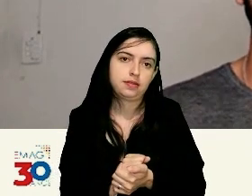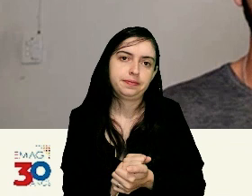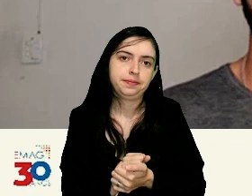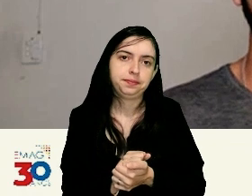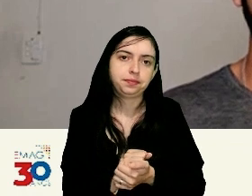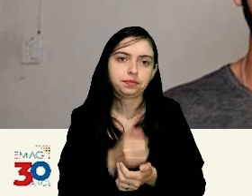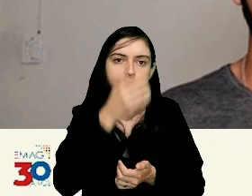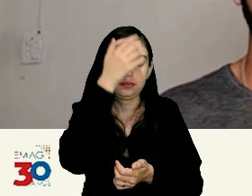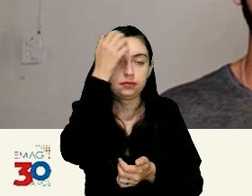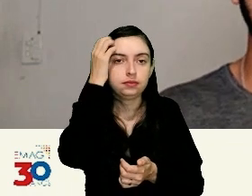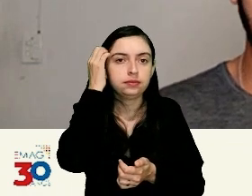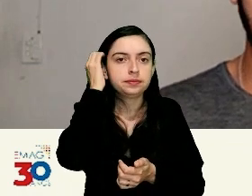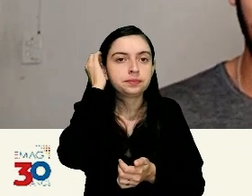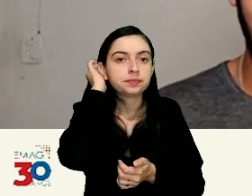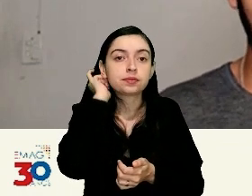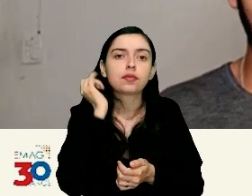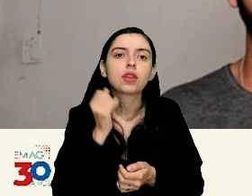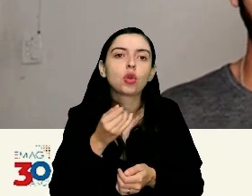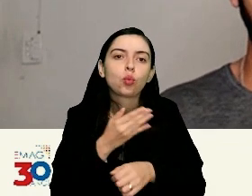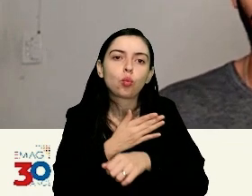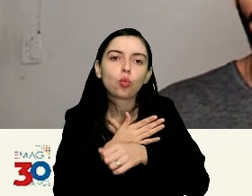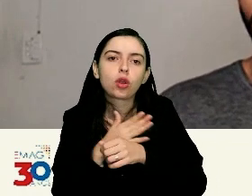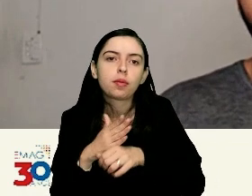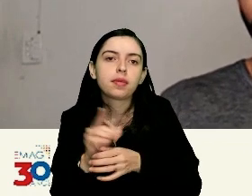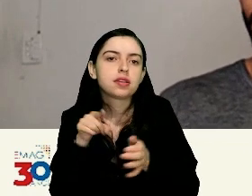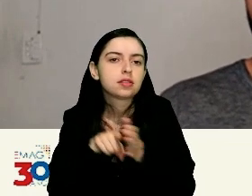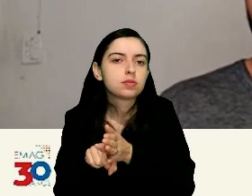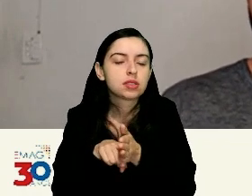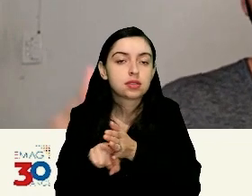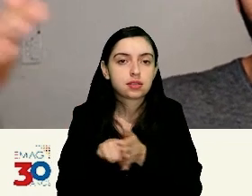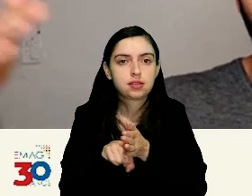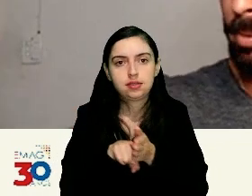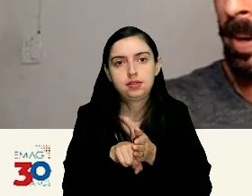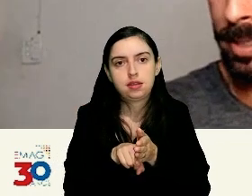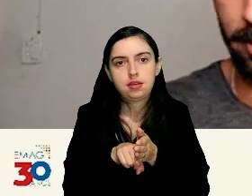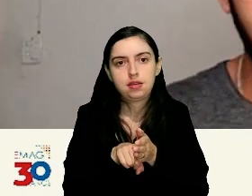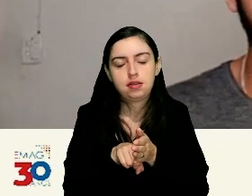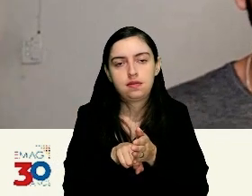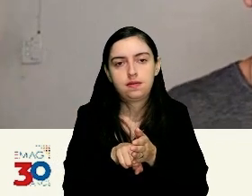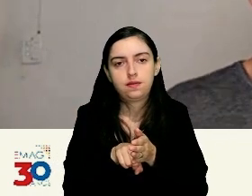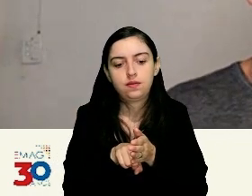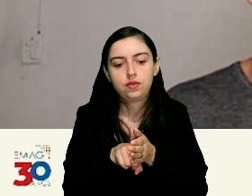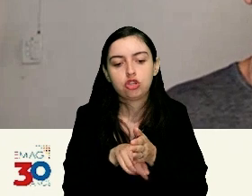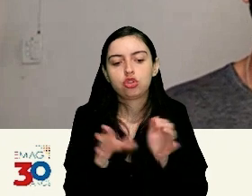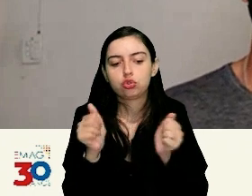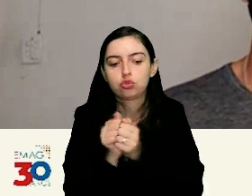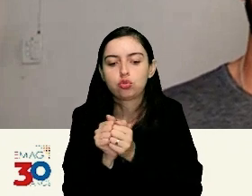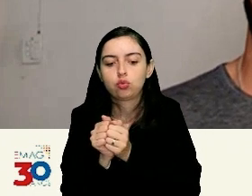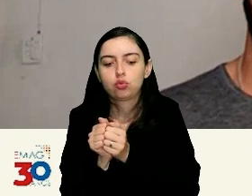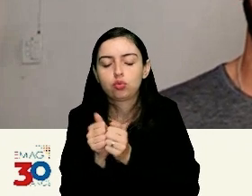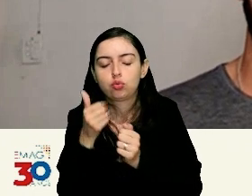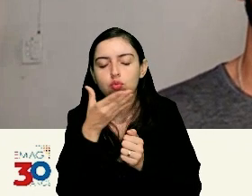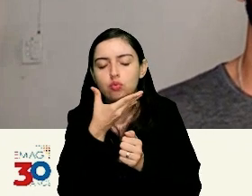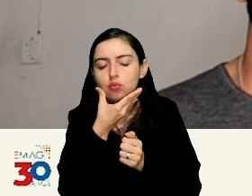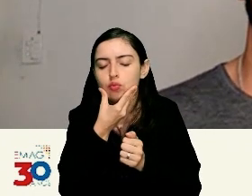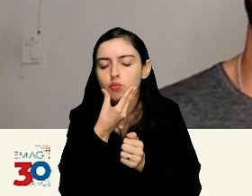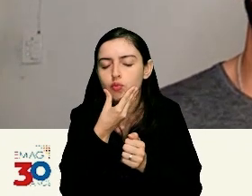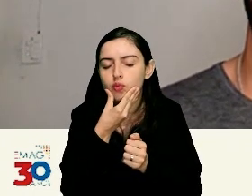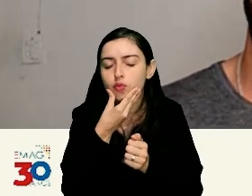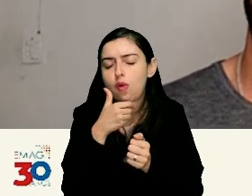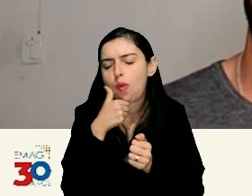Então, se eu começo a pesquisar, se eu começo a ir junto com a minha parceira nas consultas, se eu começo a